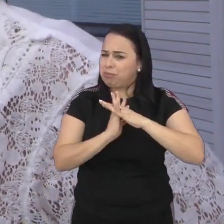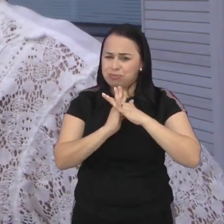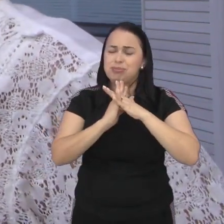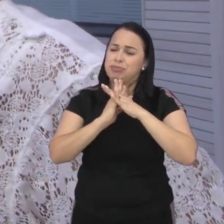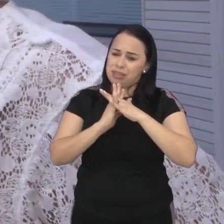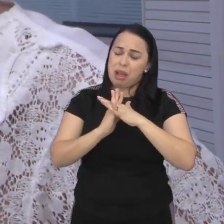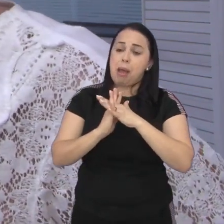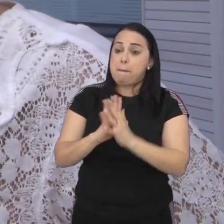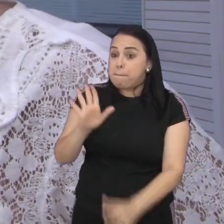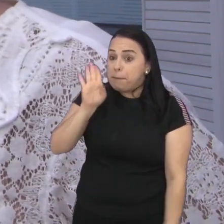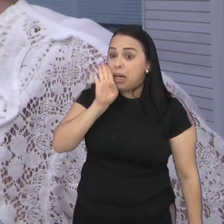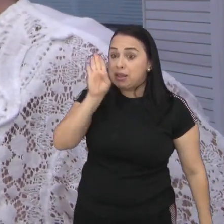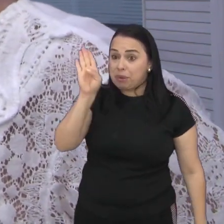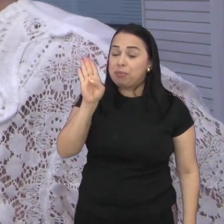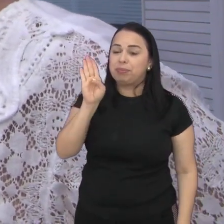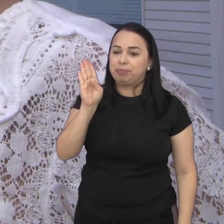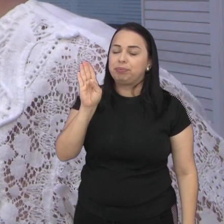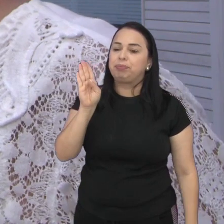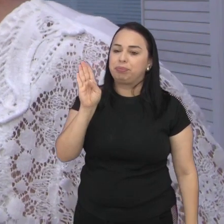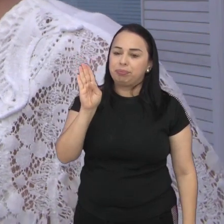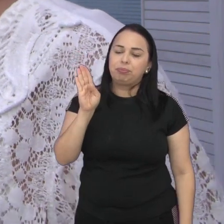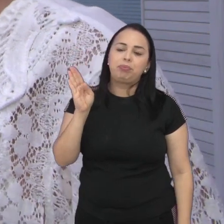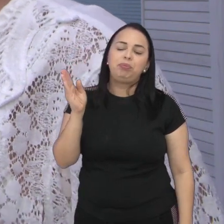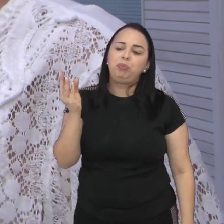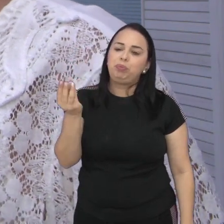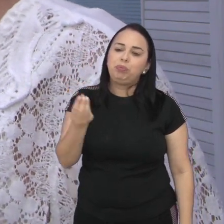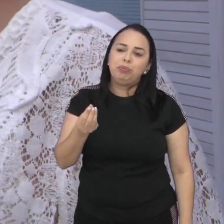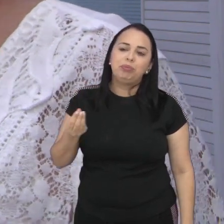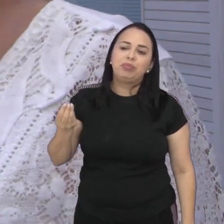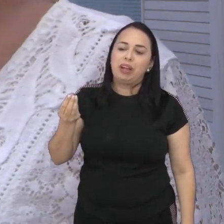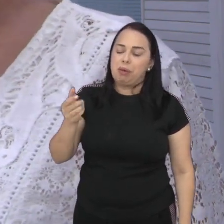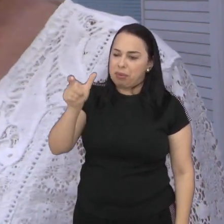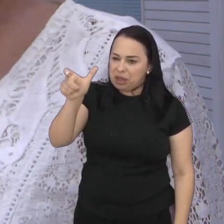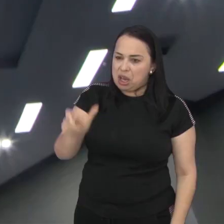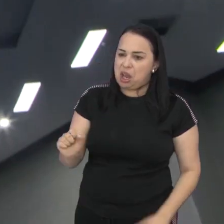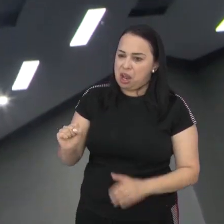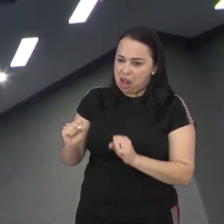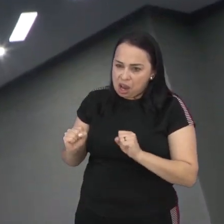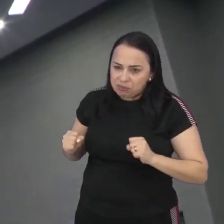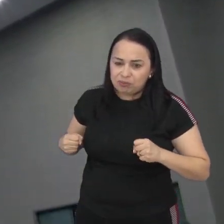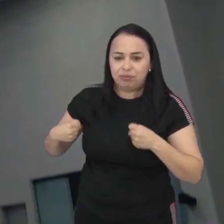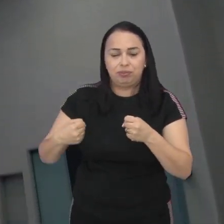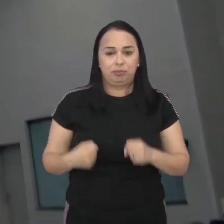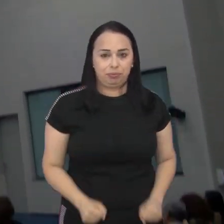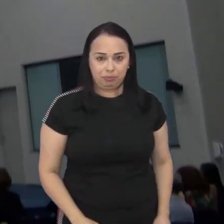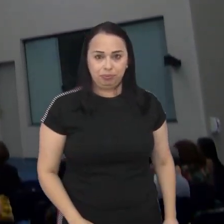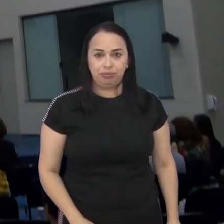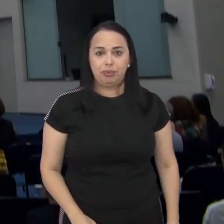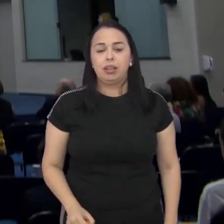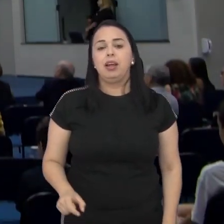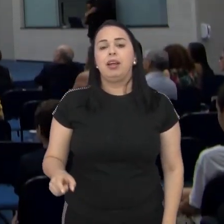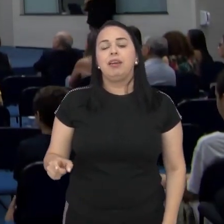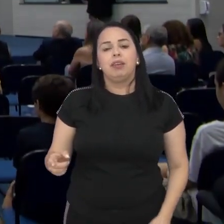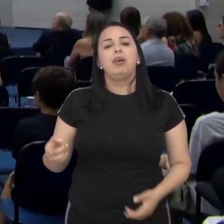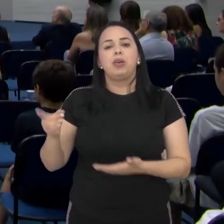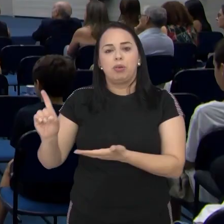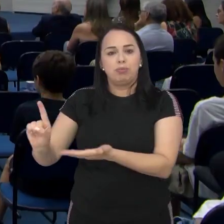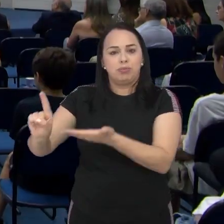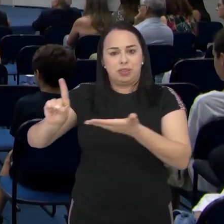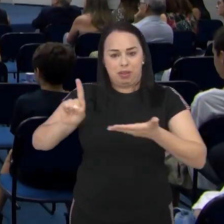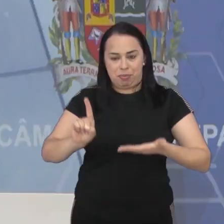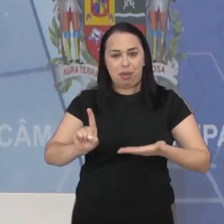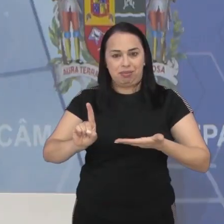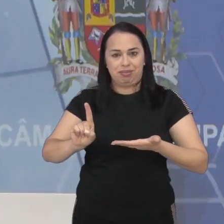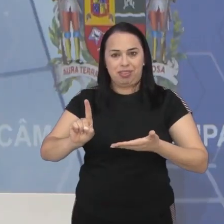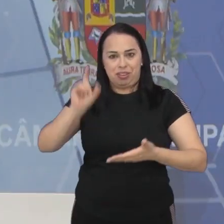dos Campos, principalmente pela garra dele. O vereador Dr. José Cláudio foi convidado a